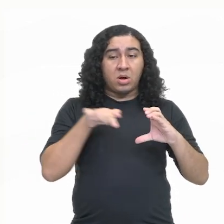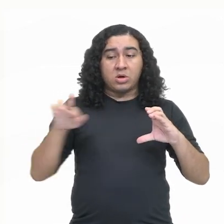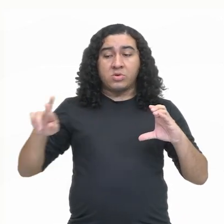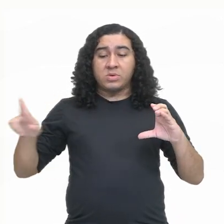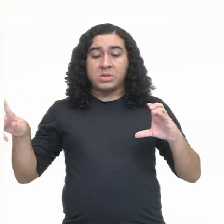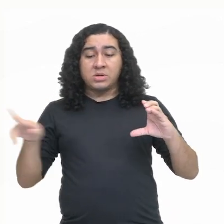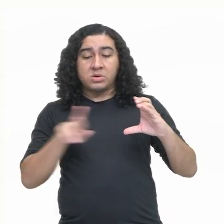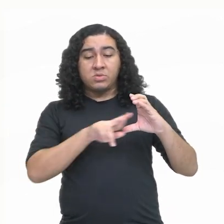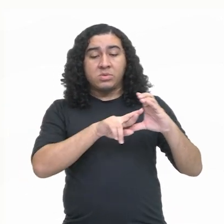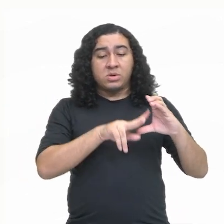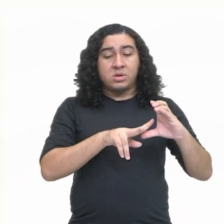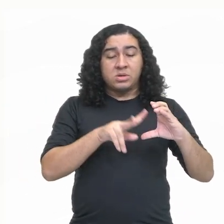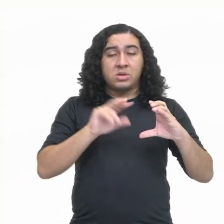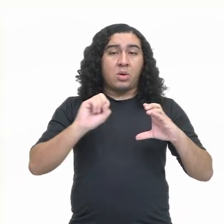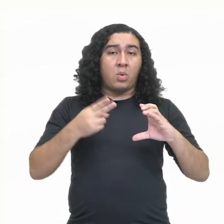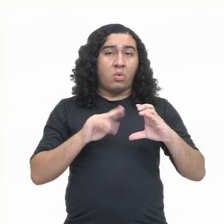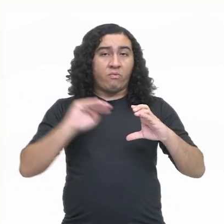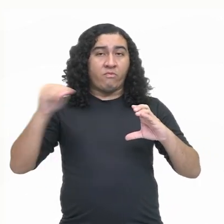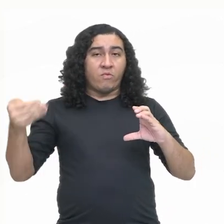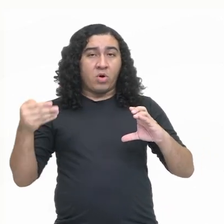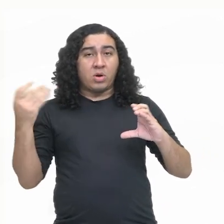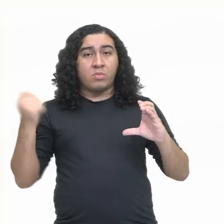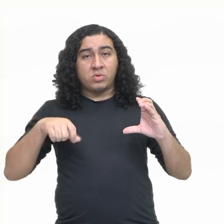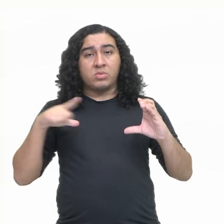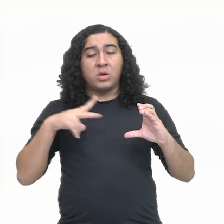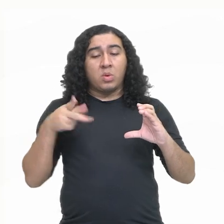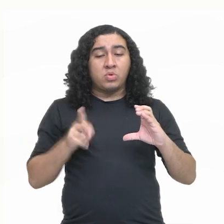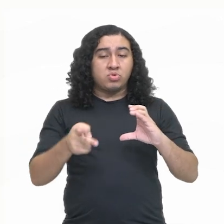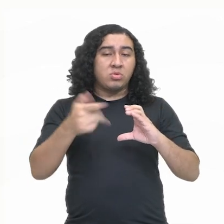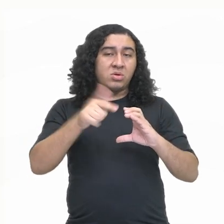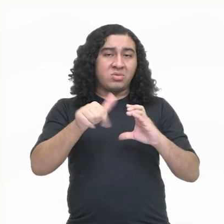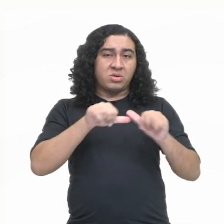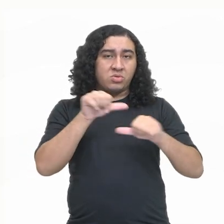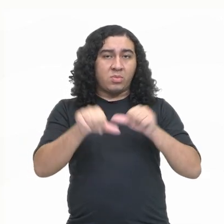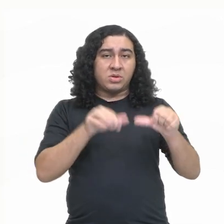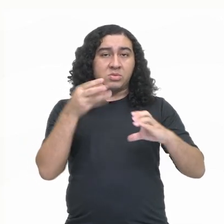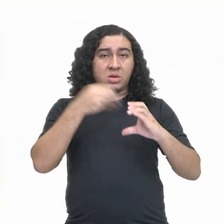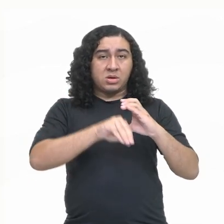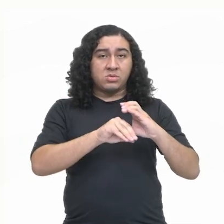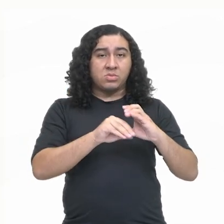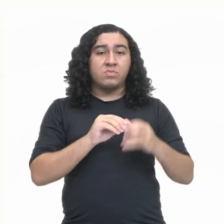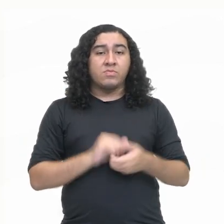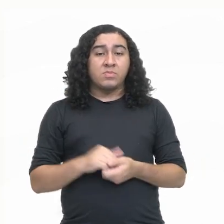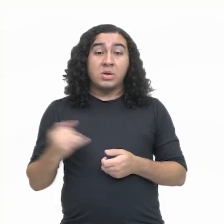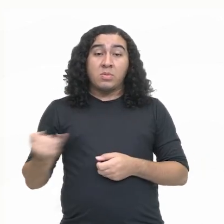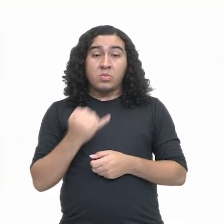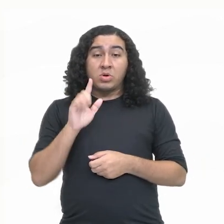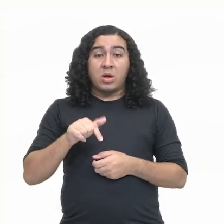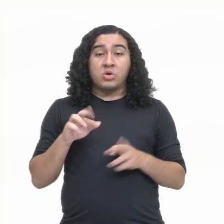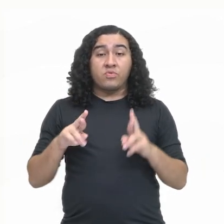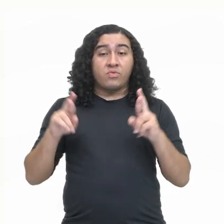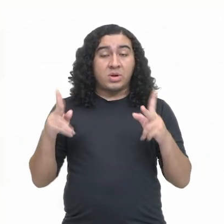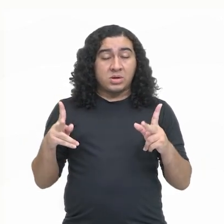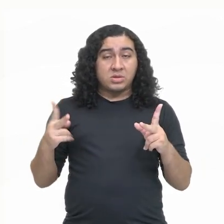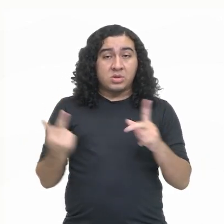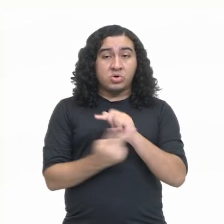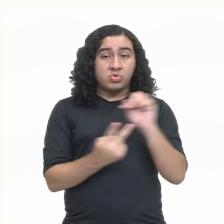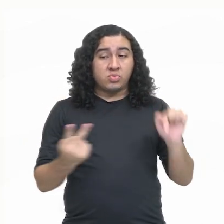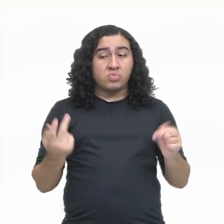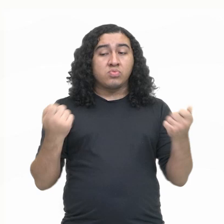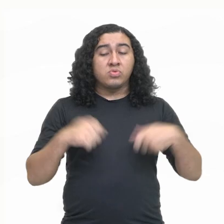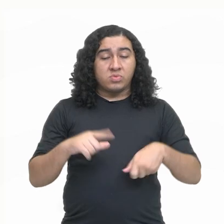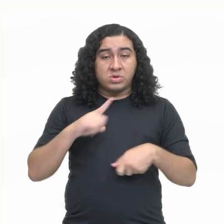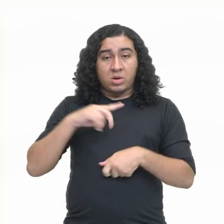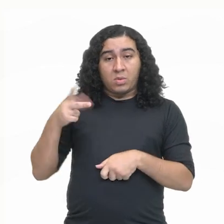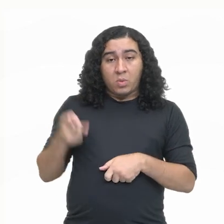meio interno ou intracelular sejam mantidas. É importante que essas diferenças